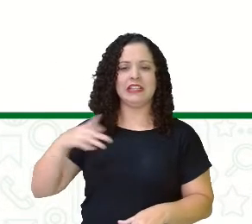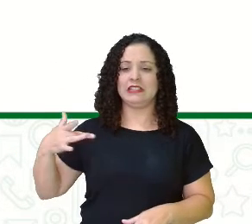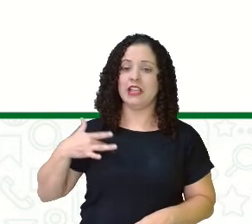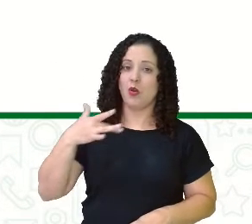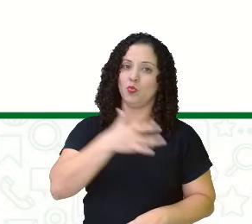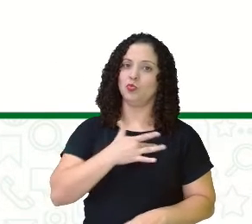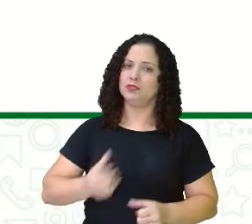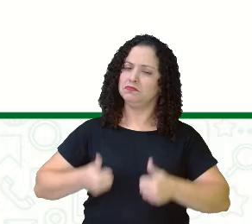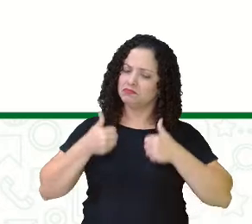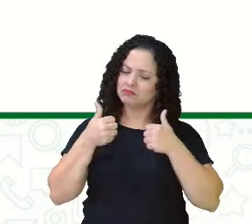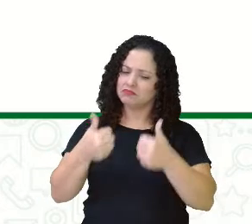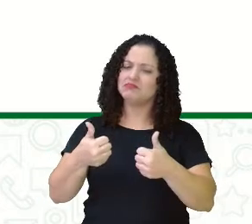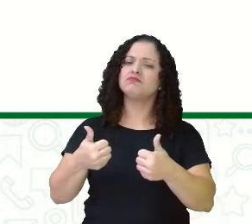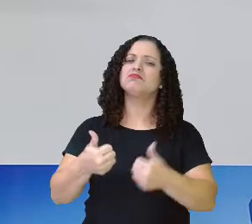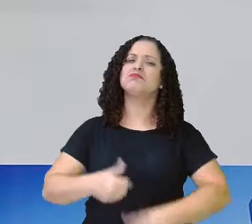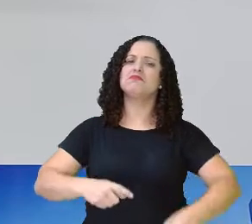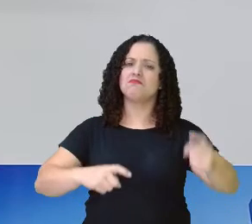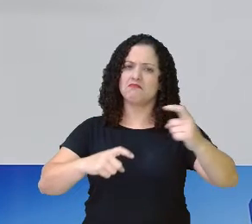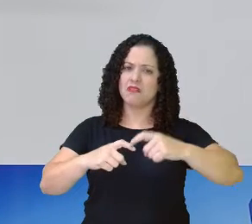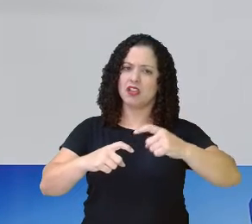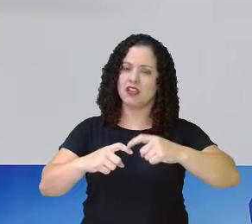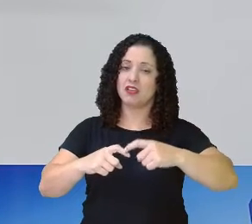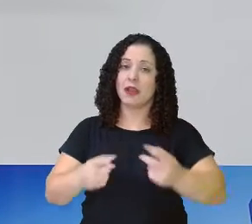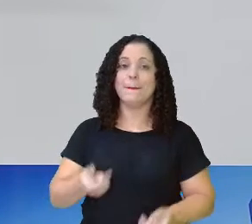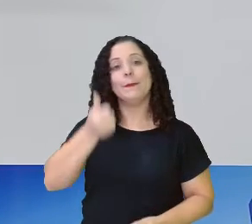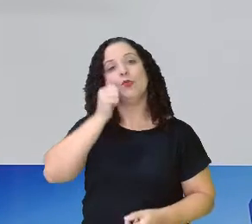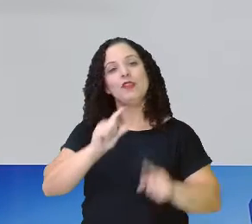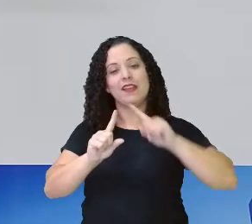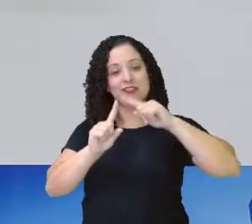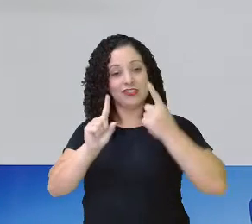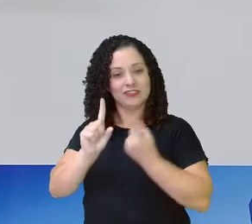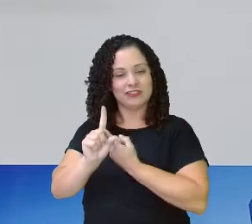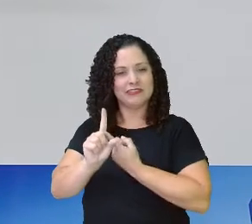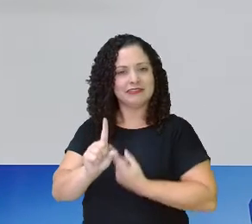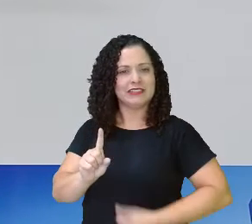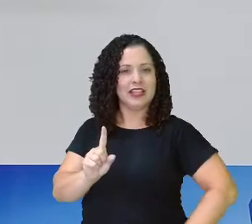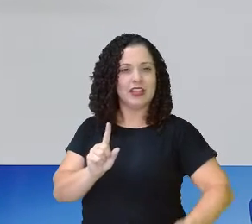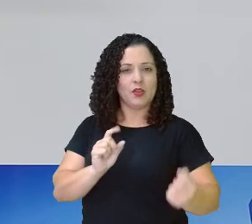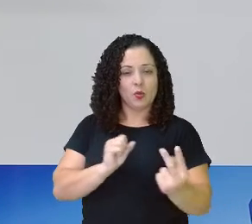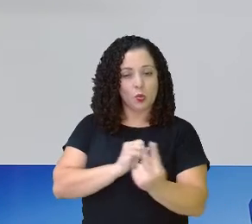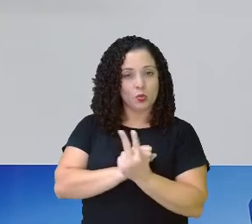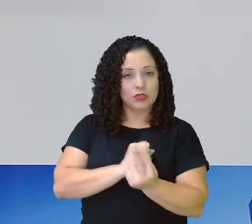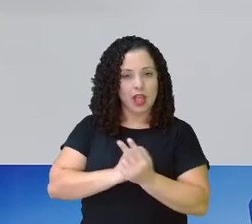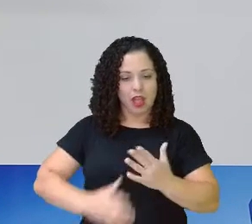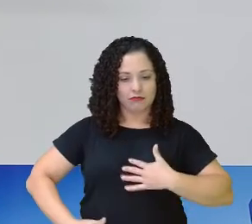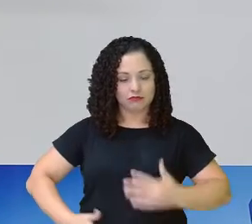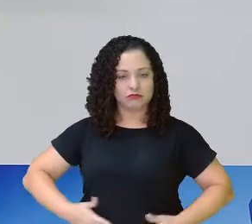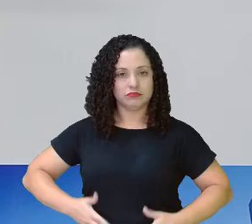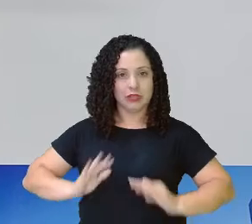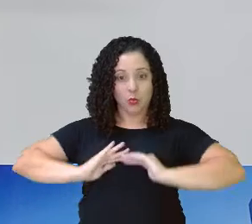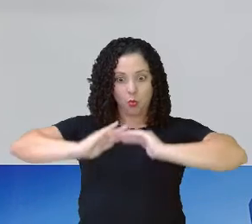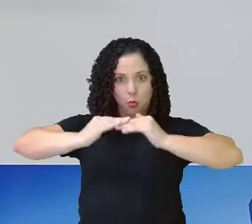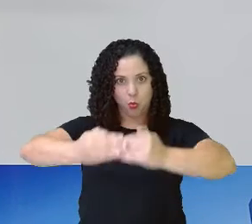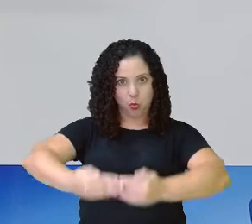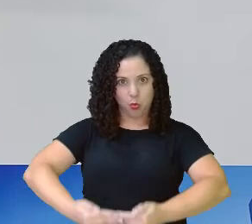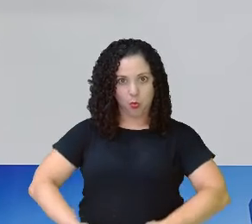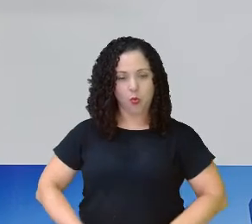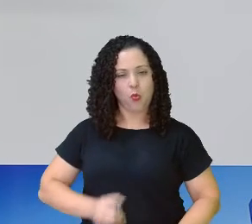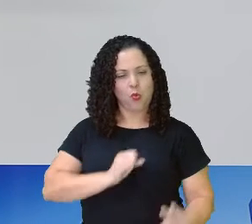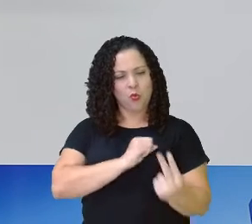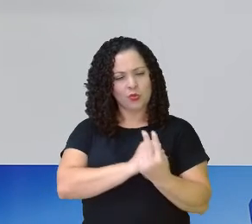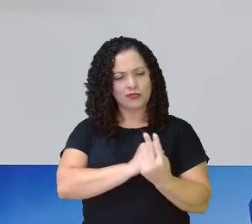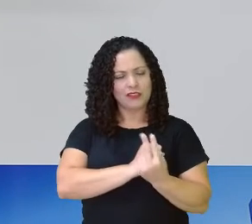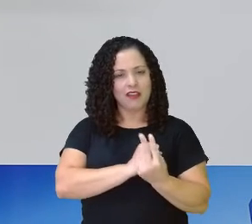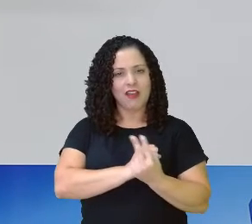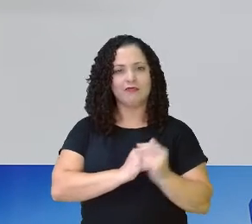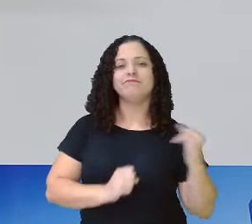saúde fortalecido, em que aquela gestante vai poder fazer um pré-natal com o cuidado, o respeito com que ela merece, isso vai ser importante